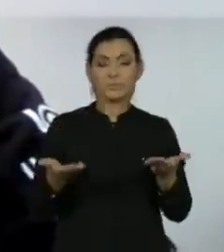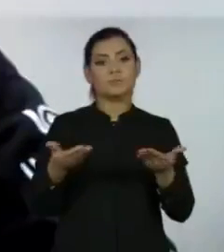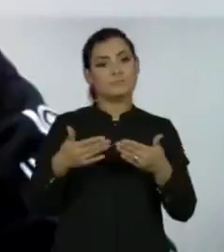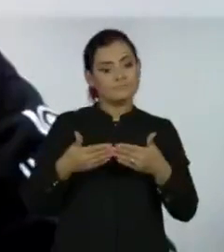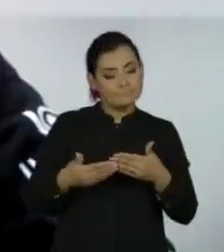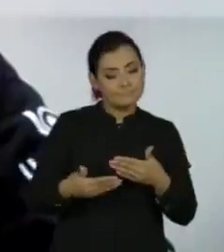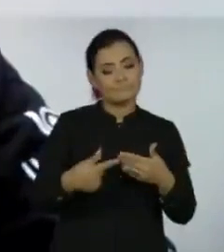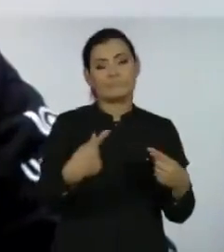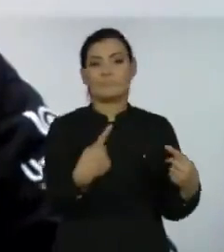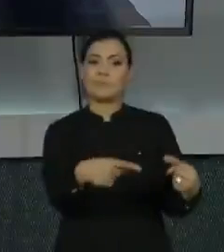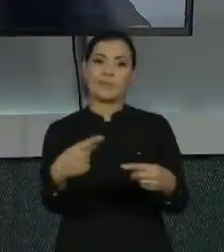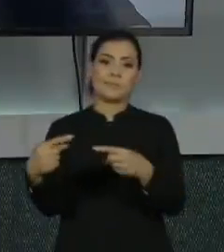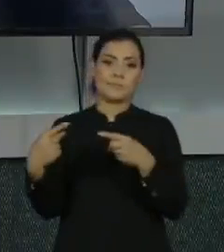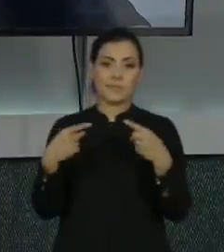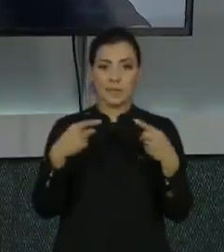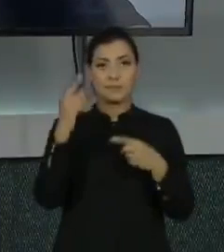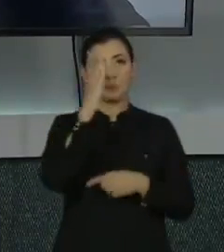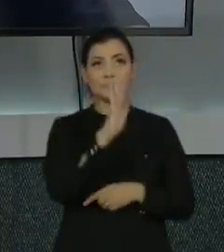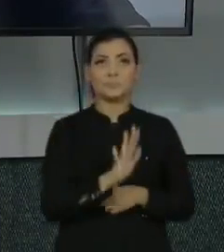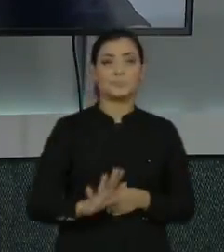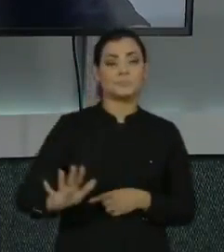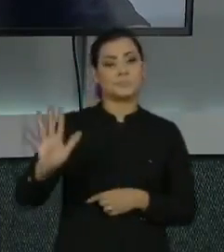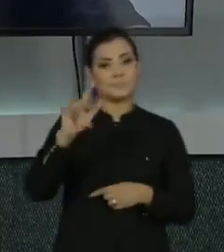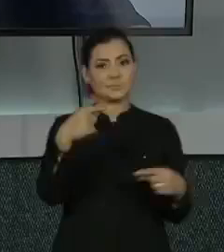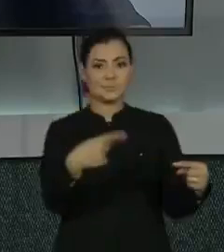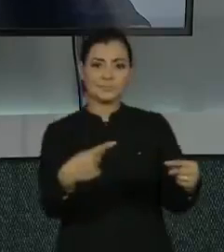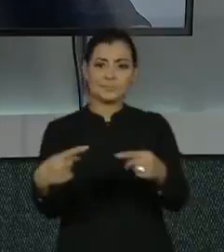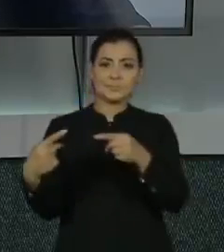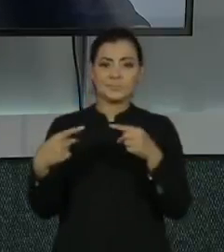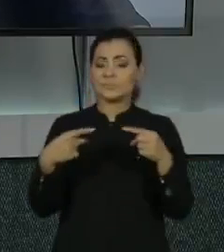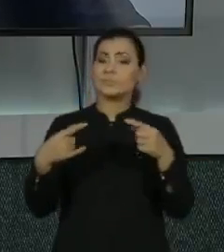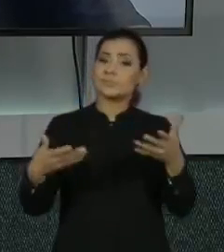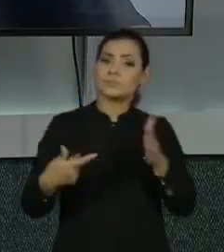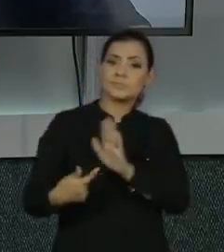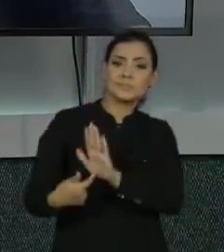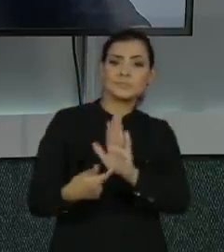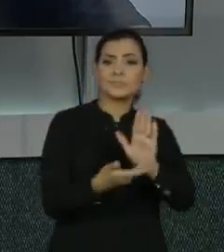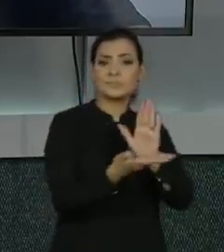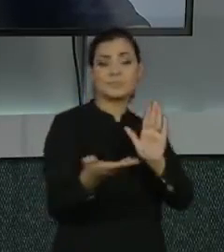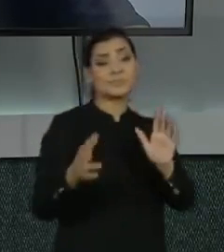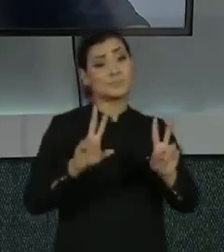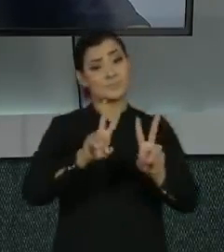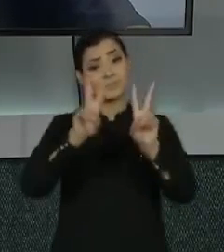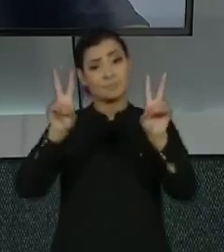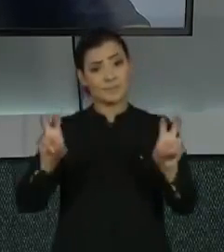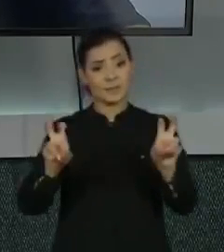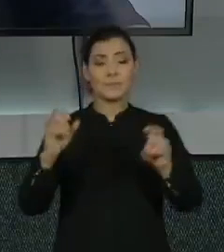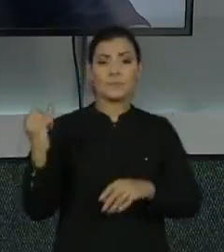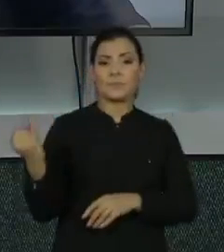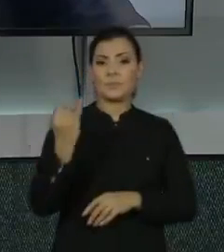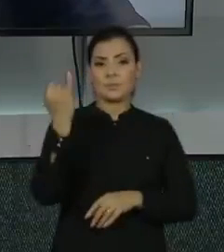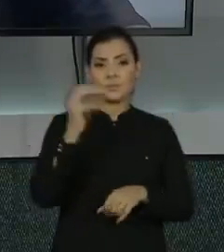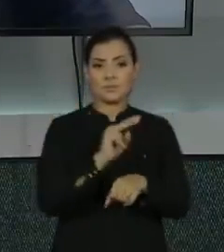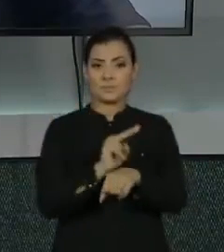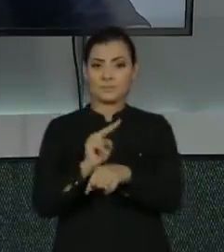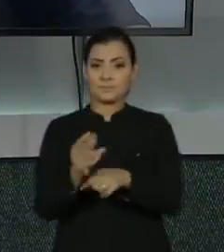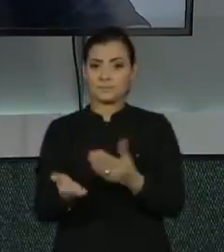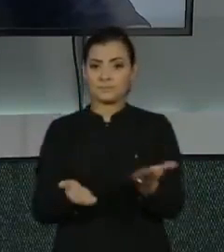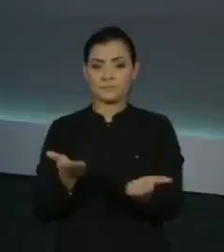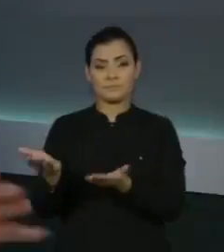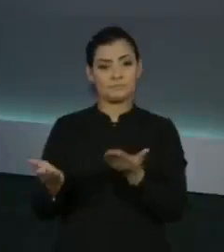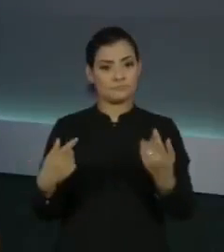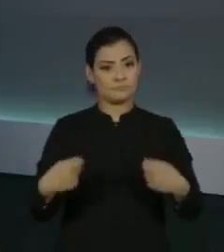um debate em rede nacional para trazer luz a esse tema e dar relevância a esse cuidado ao docente